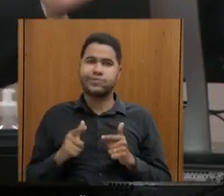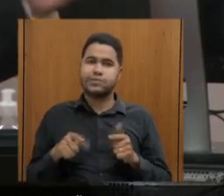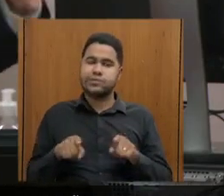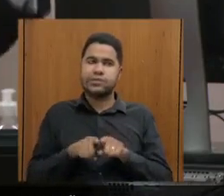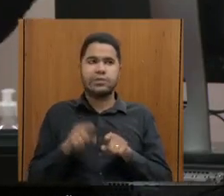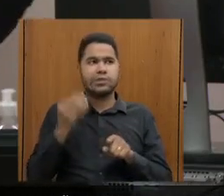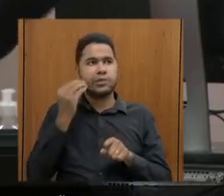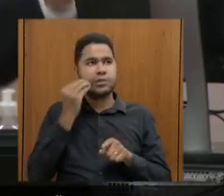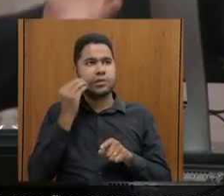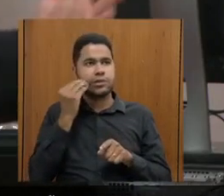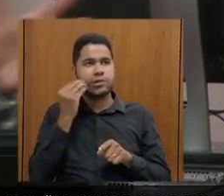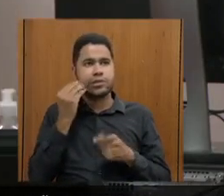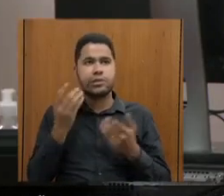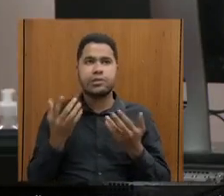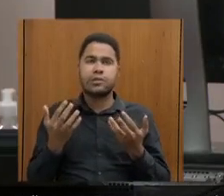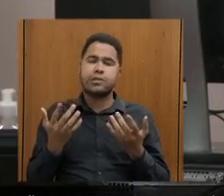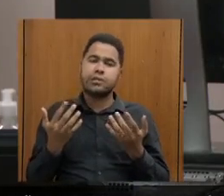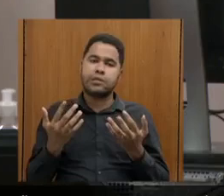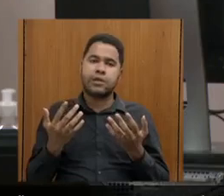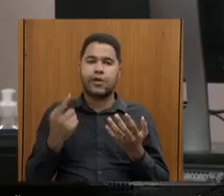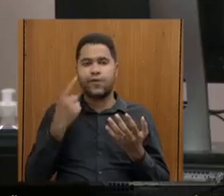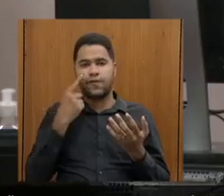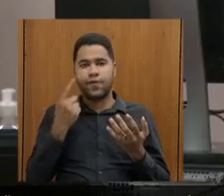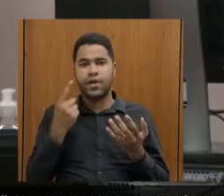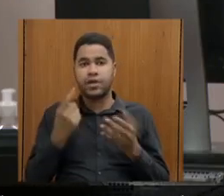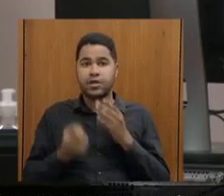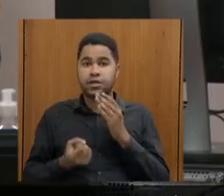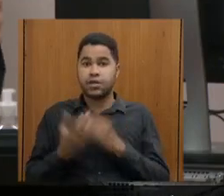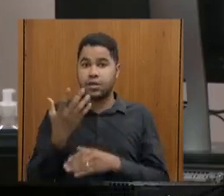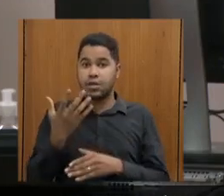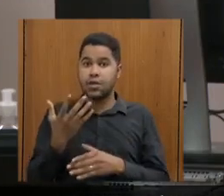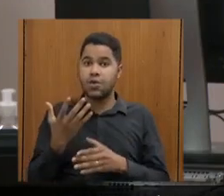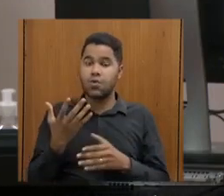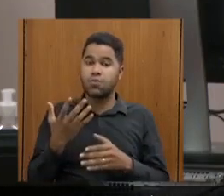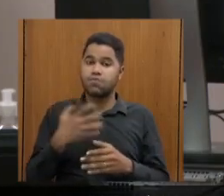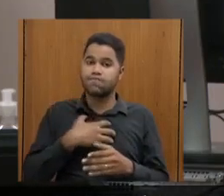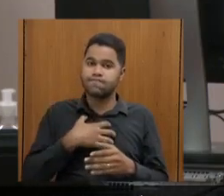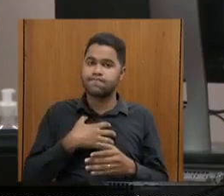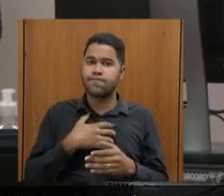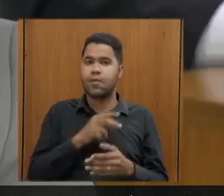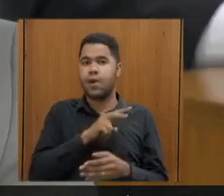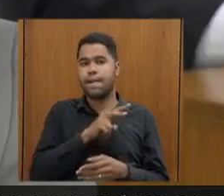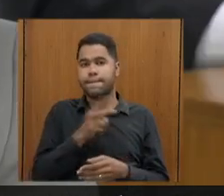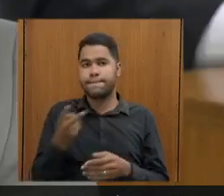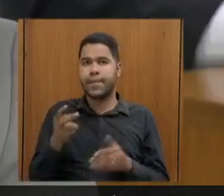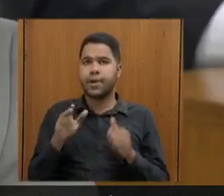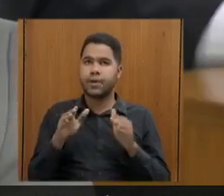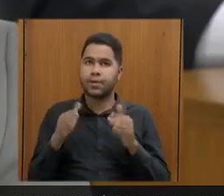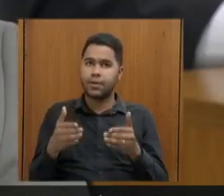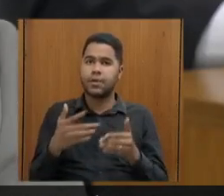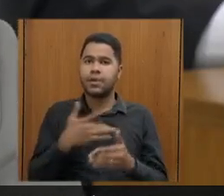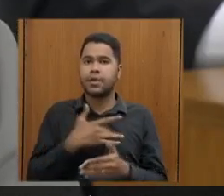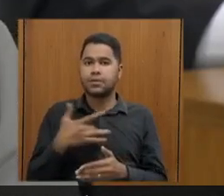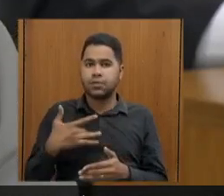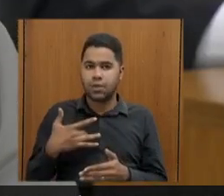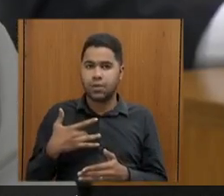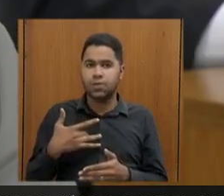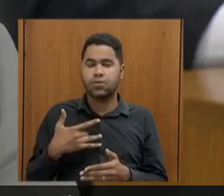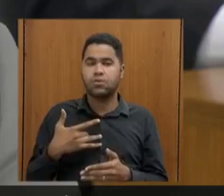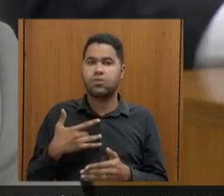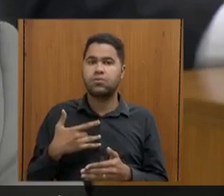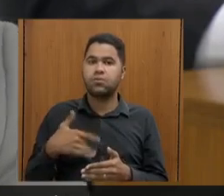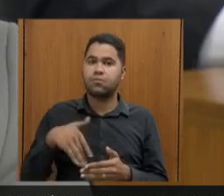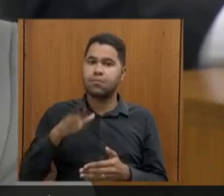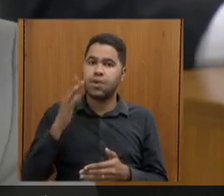quebrando a cabeça e pedir aos colegas para ver se a gente cria um jeito de uma transferência especial na saúde para